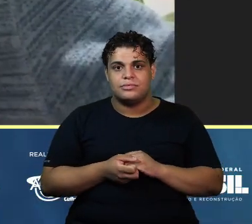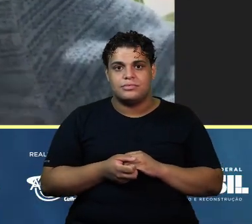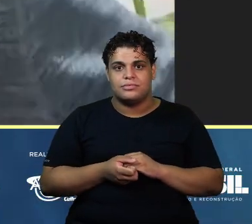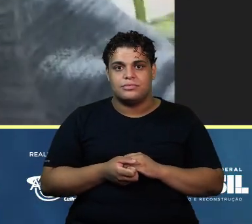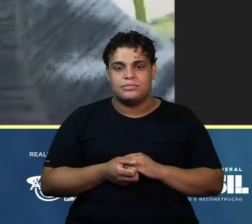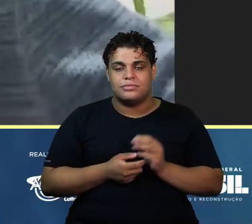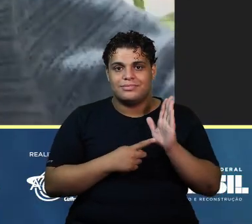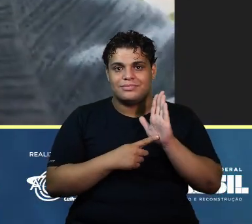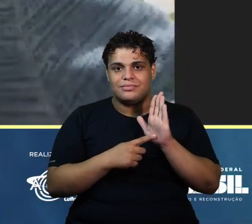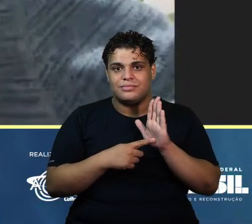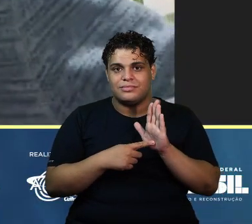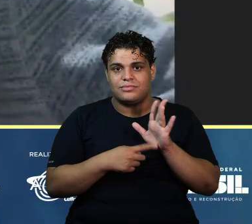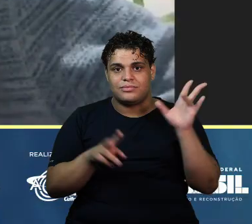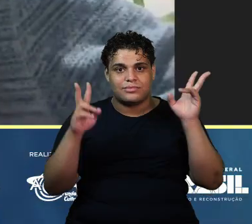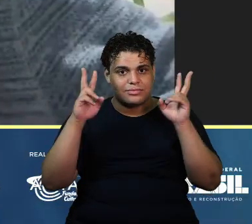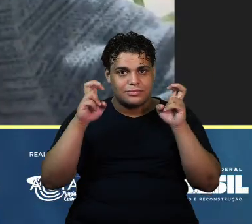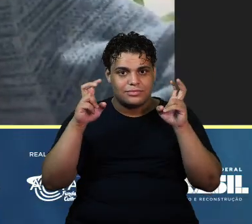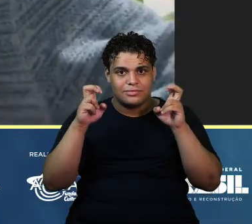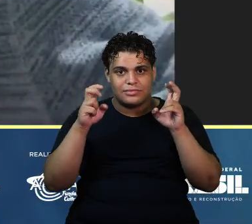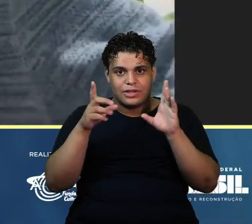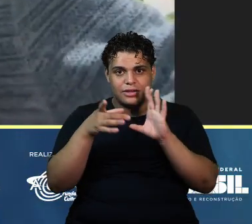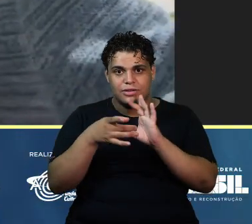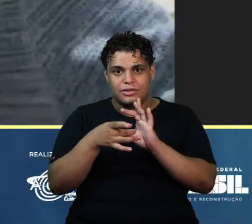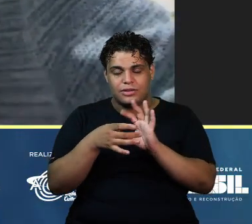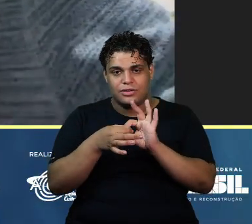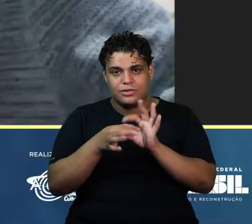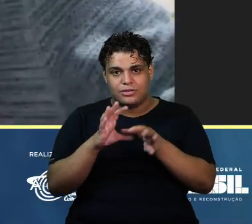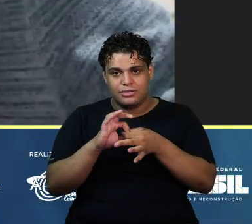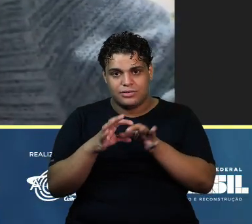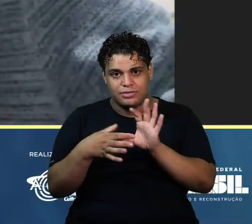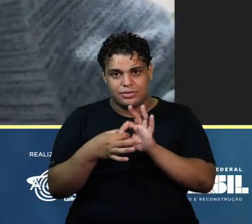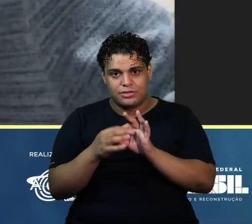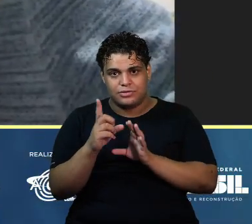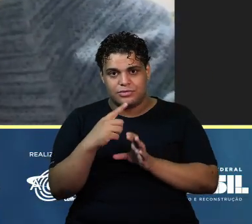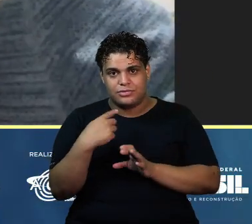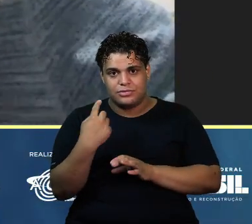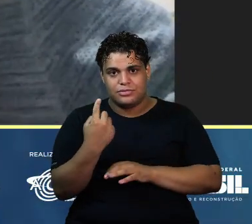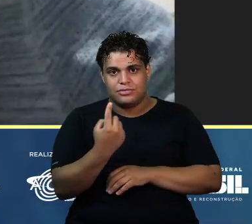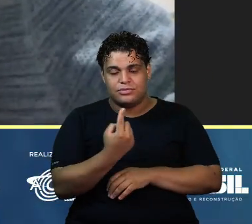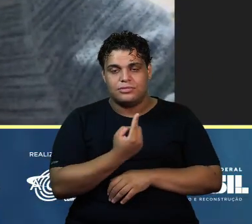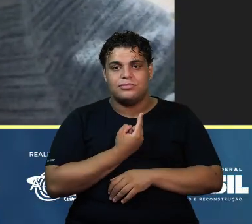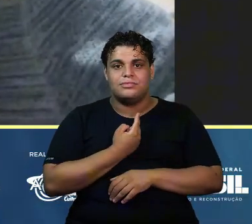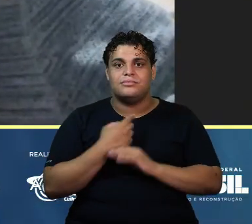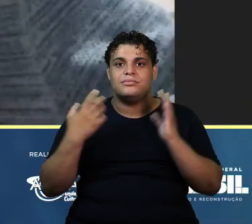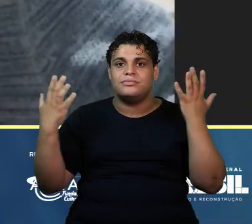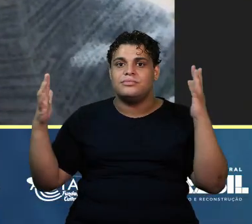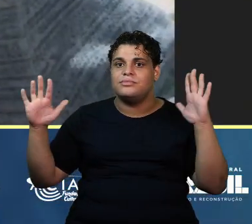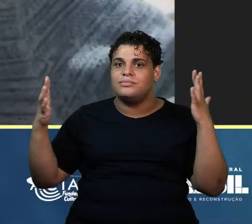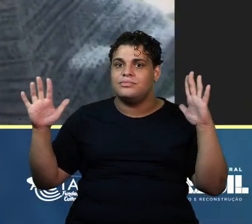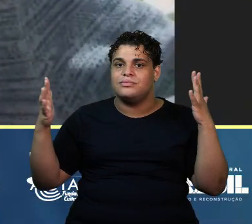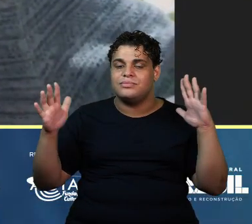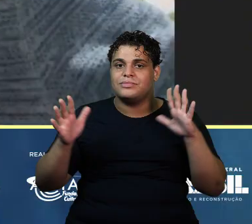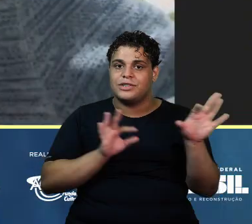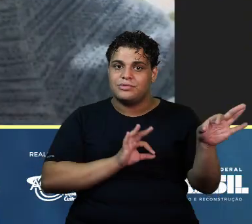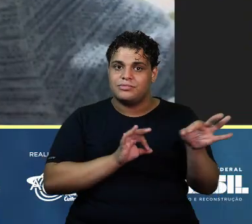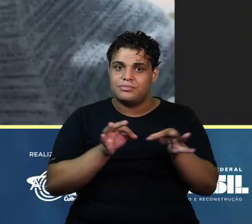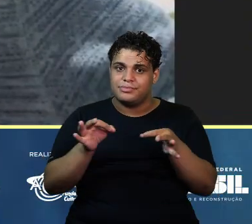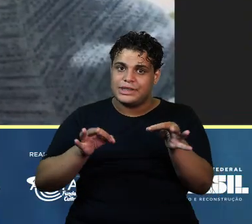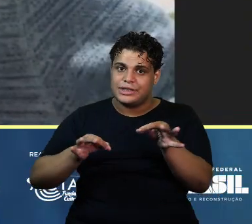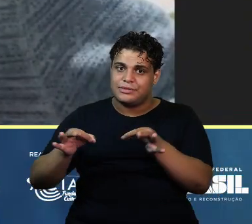porque é um assunto que acaba conectando todos nós, né? Então, parabenizar pelo